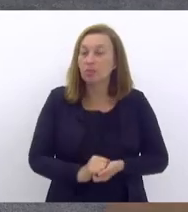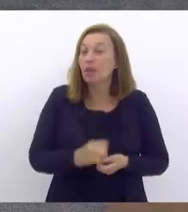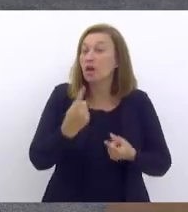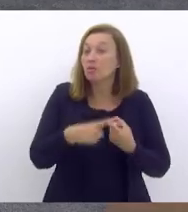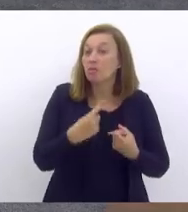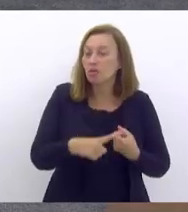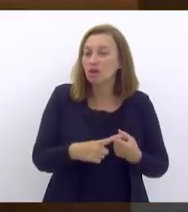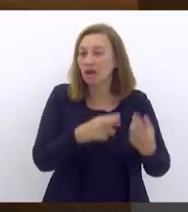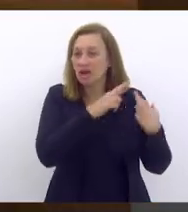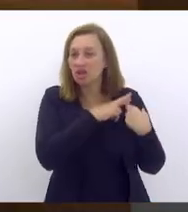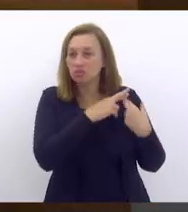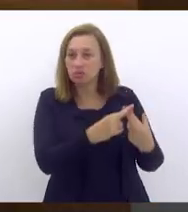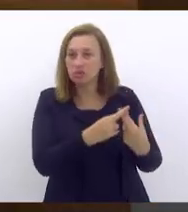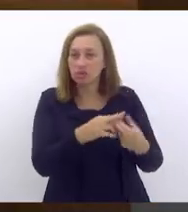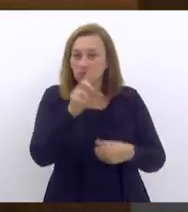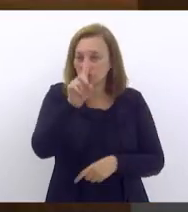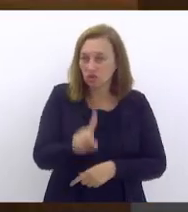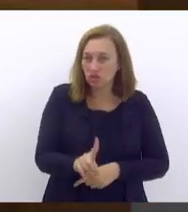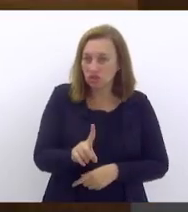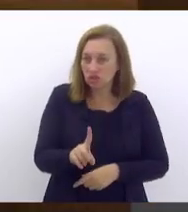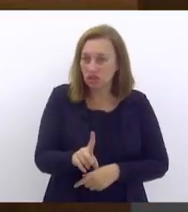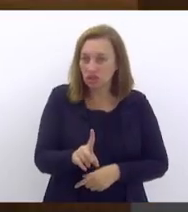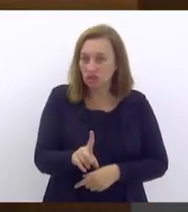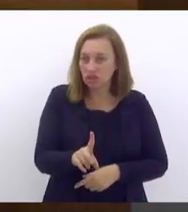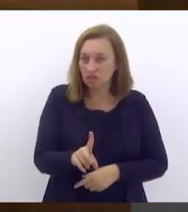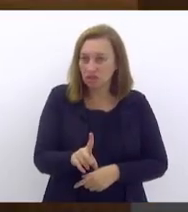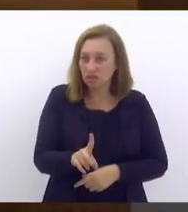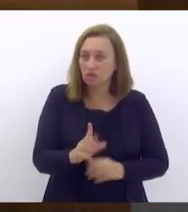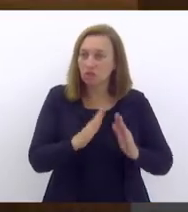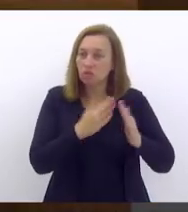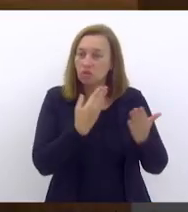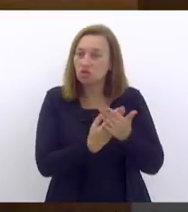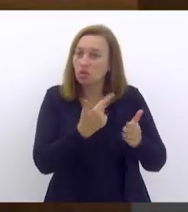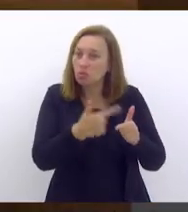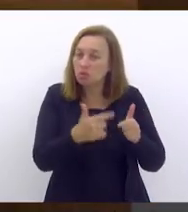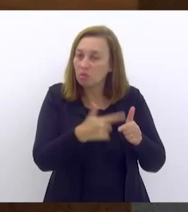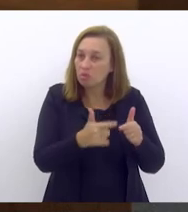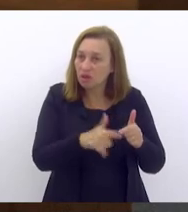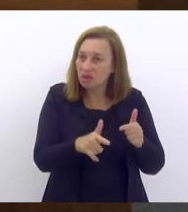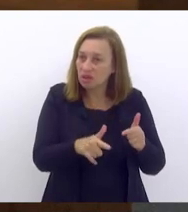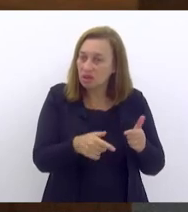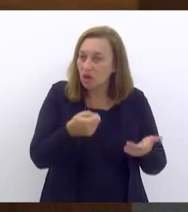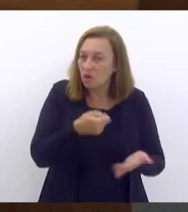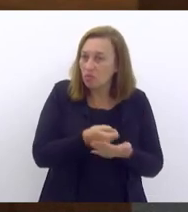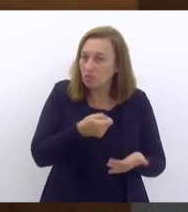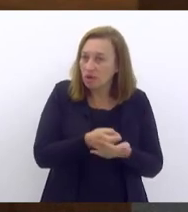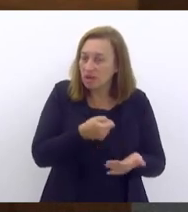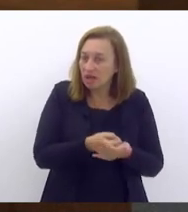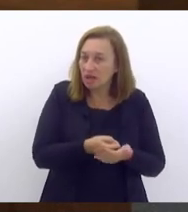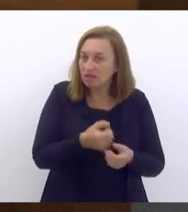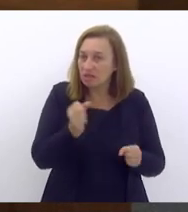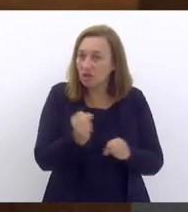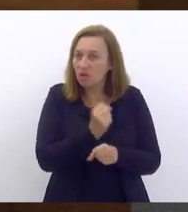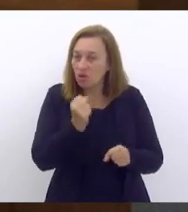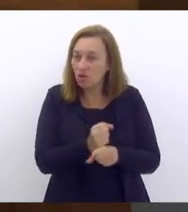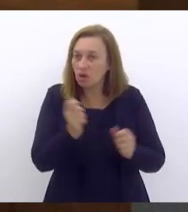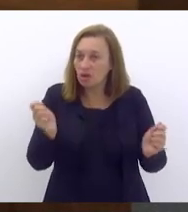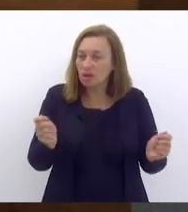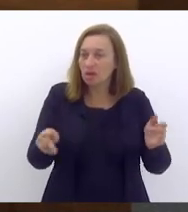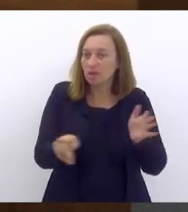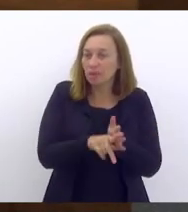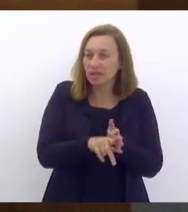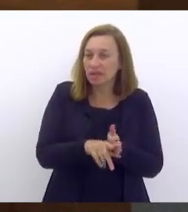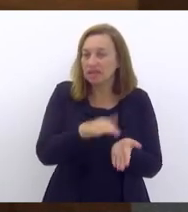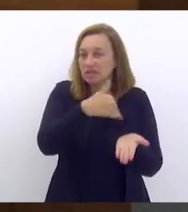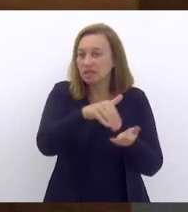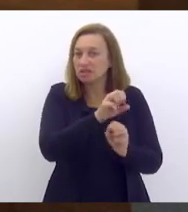botar a responsabilidade no diretor que está na ponta, com a escola com problema, e se vê obrigado a fazer uma obra que era de competência da Secretaria